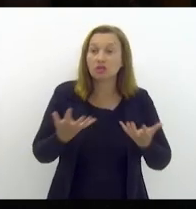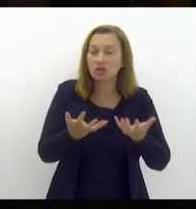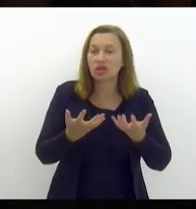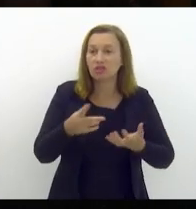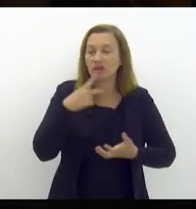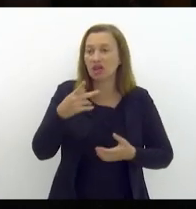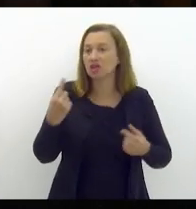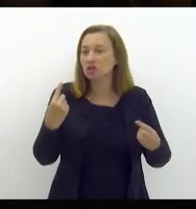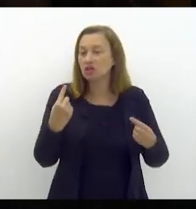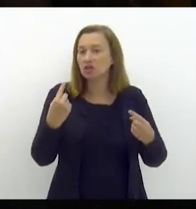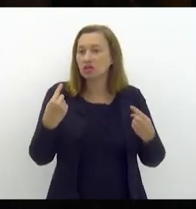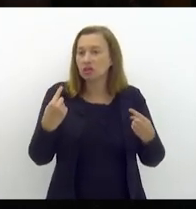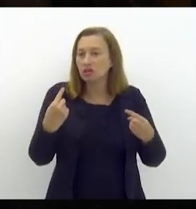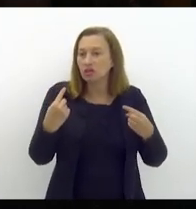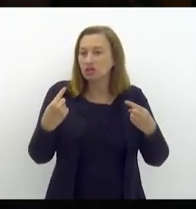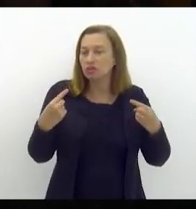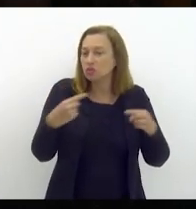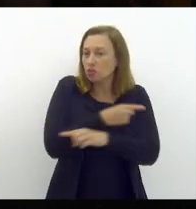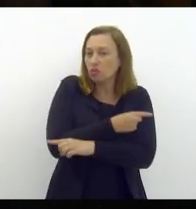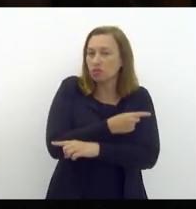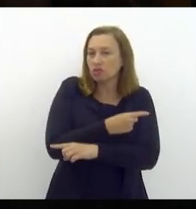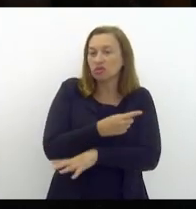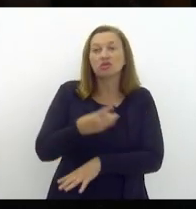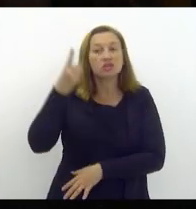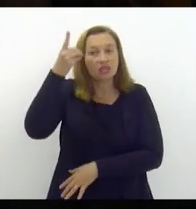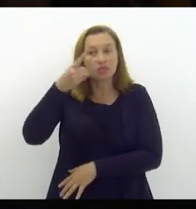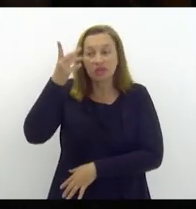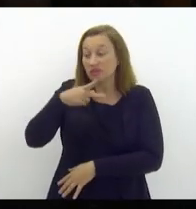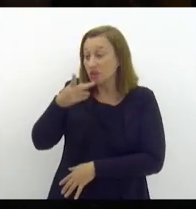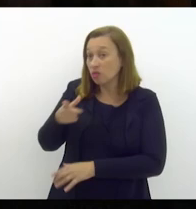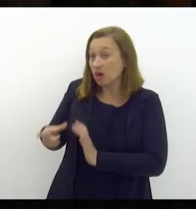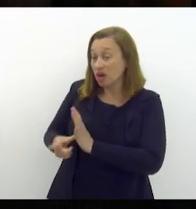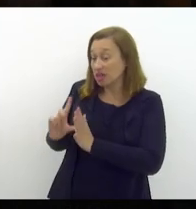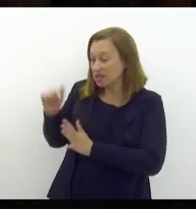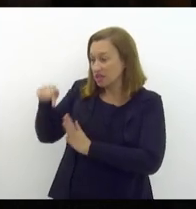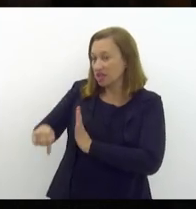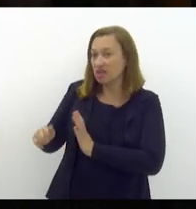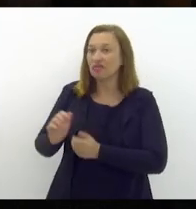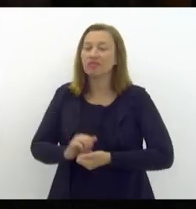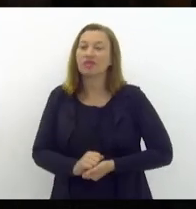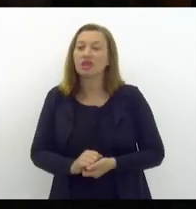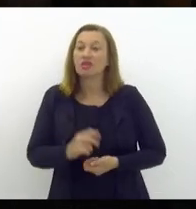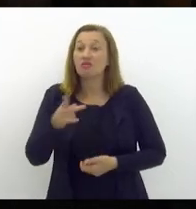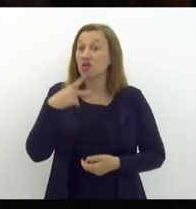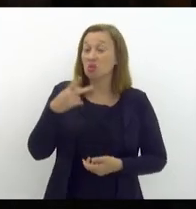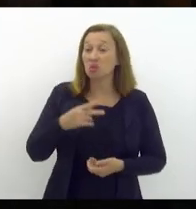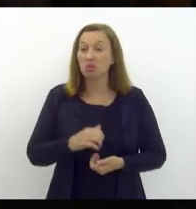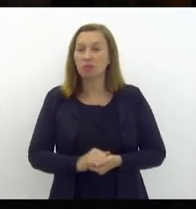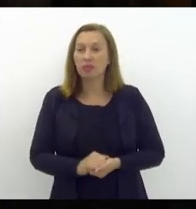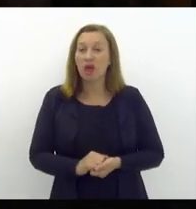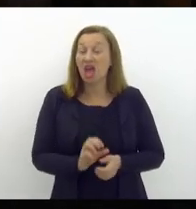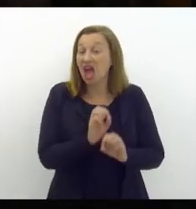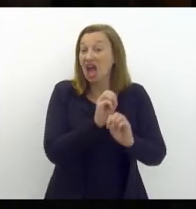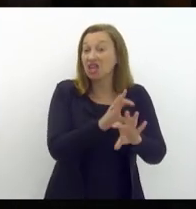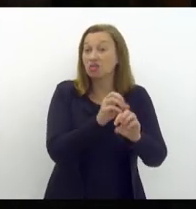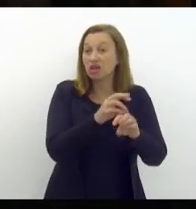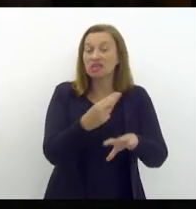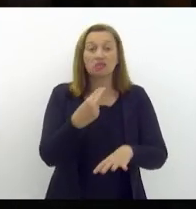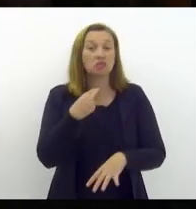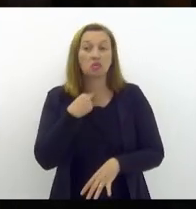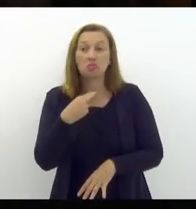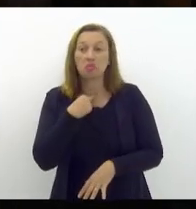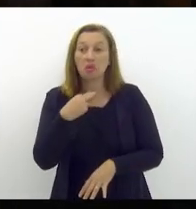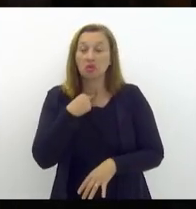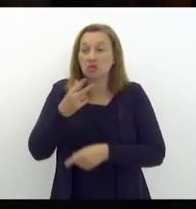discordo aqui, quando o meu amigo aqui, o deputado que antecedeu aqui, falou que a educação não pode também